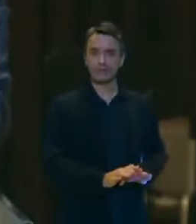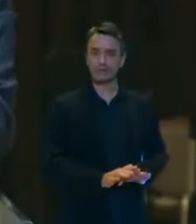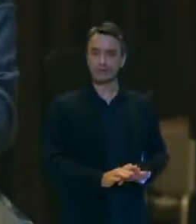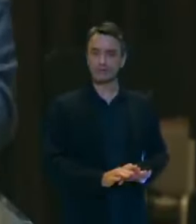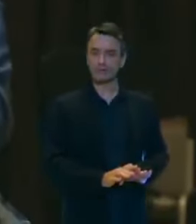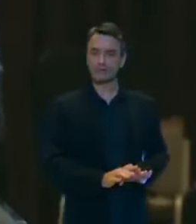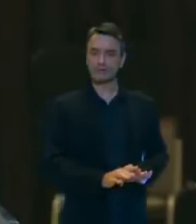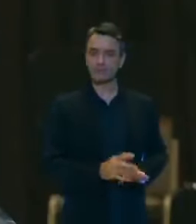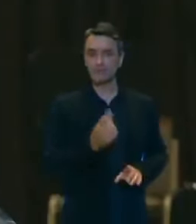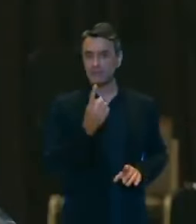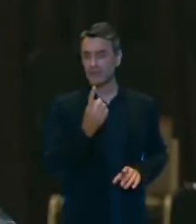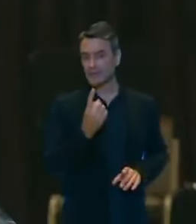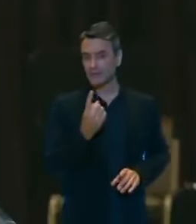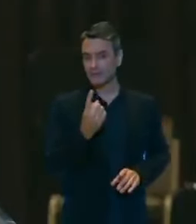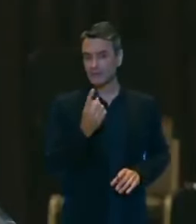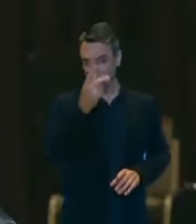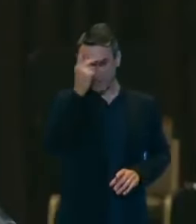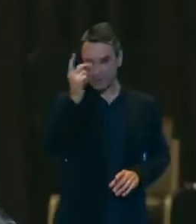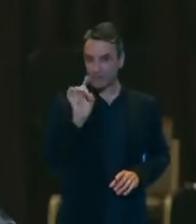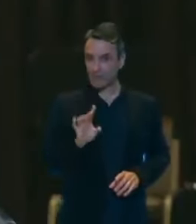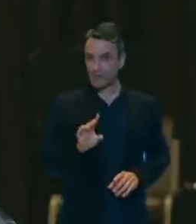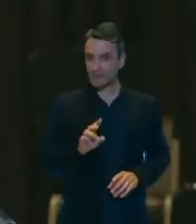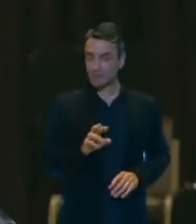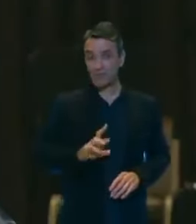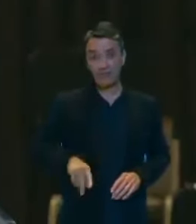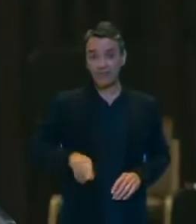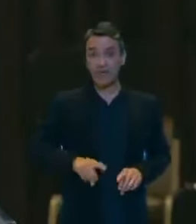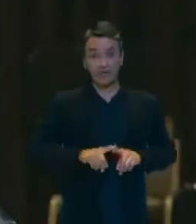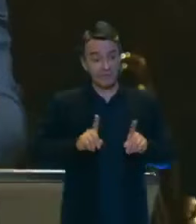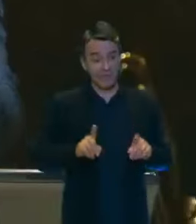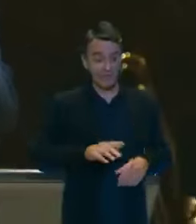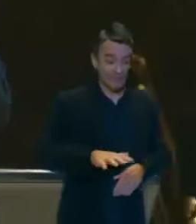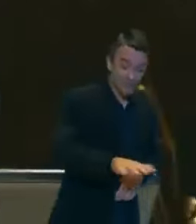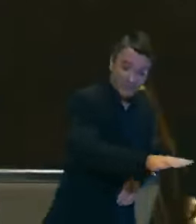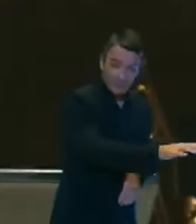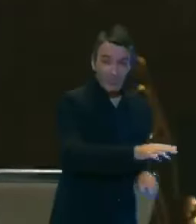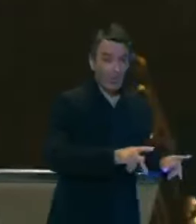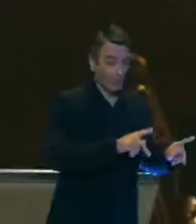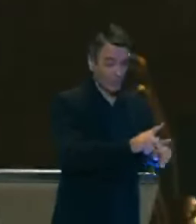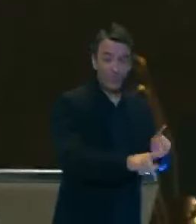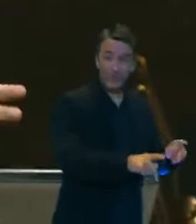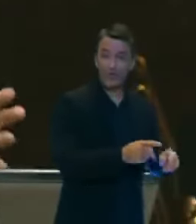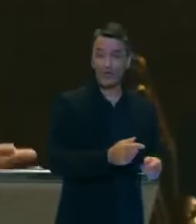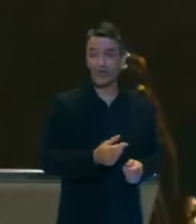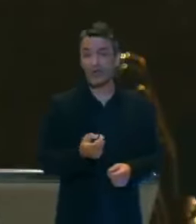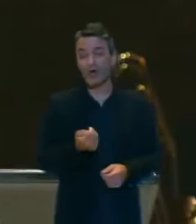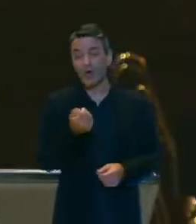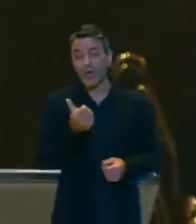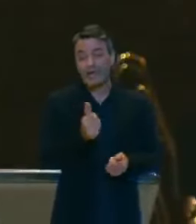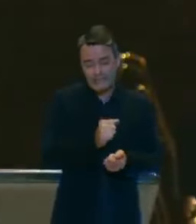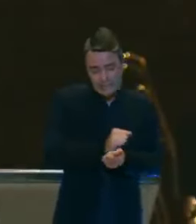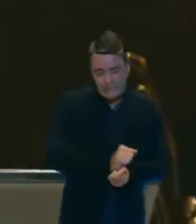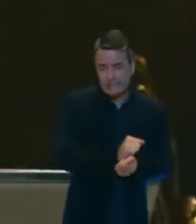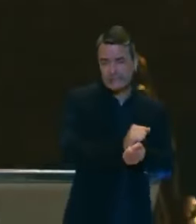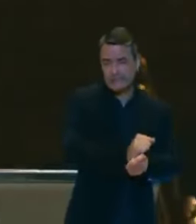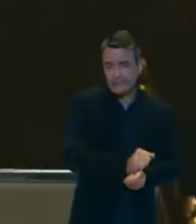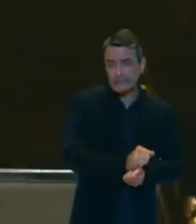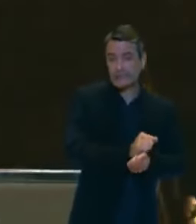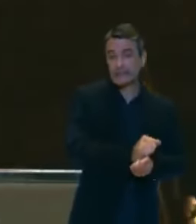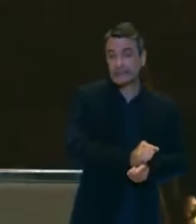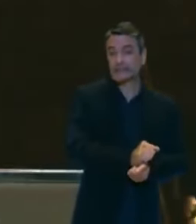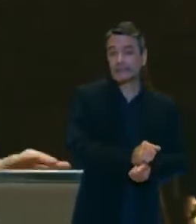um povo cansado. Eles estavam no exílio há quase 70 anos. Eles